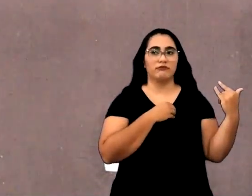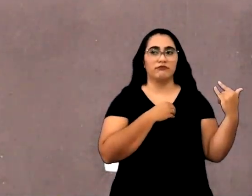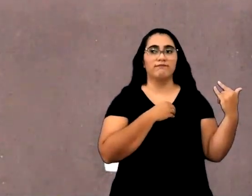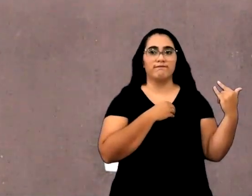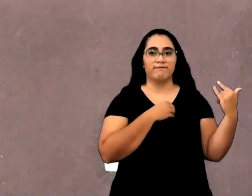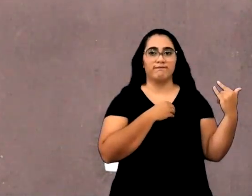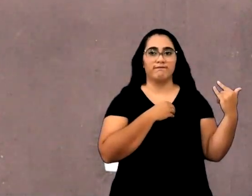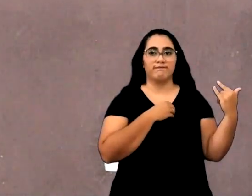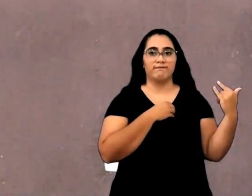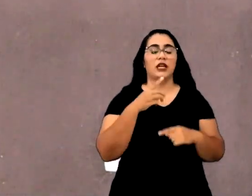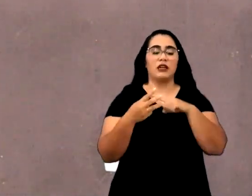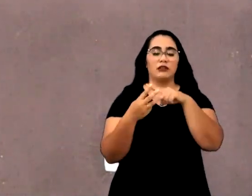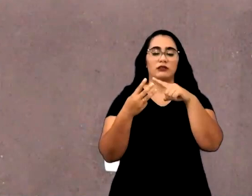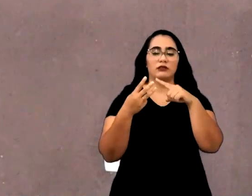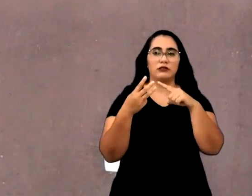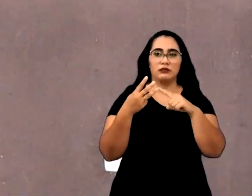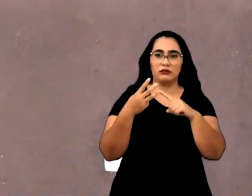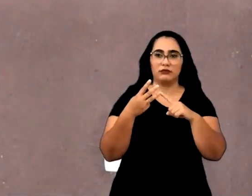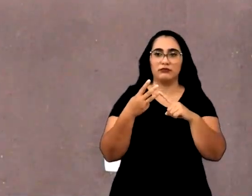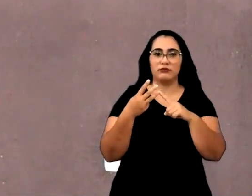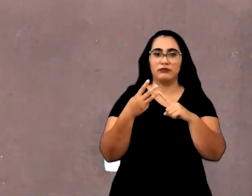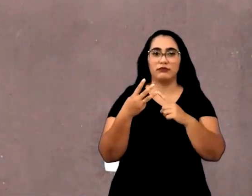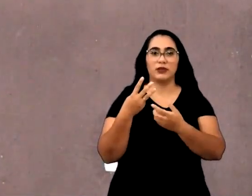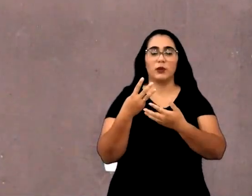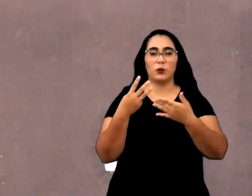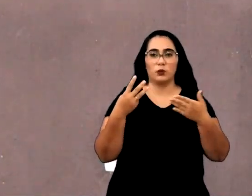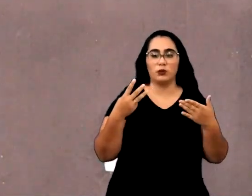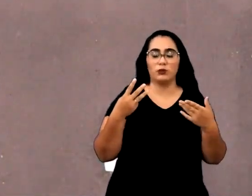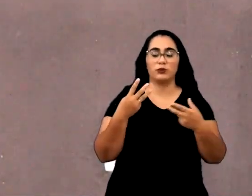Então, tem 3 partes que eu vou